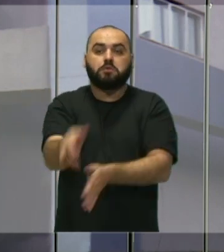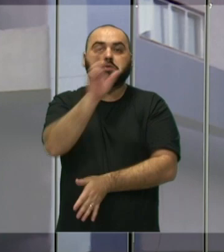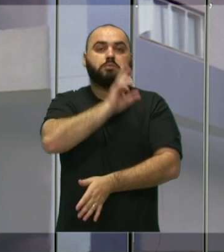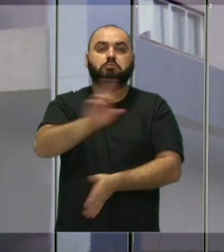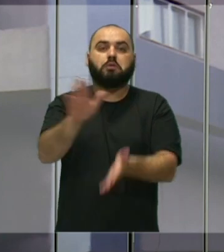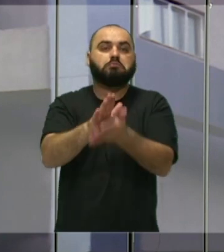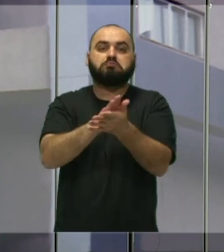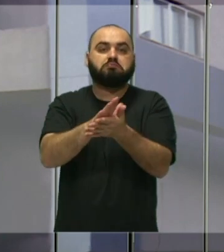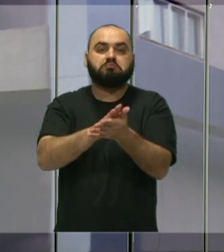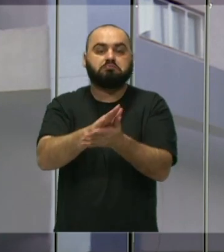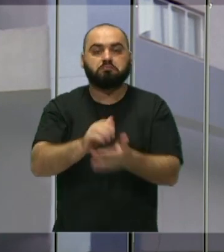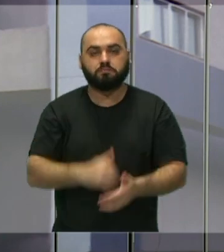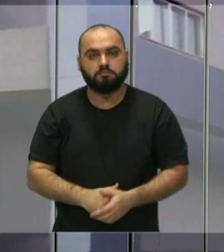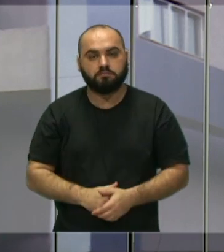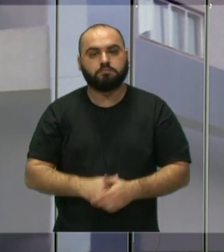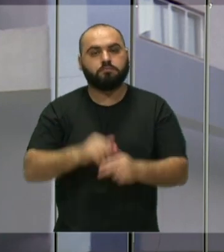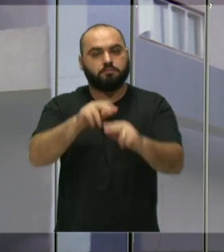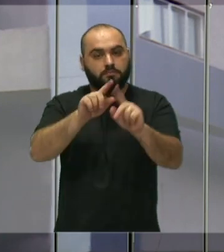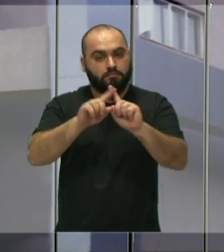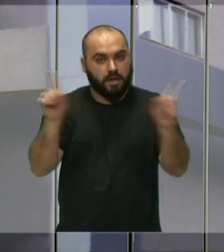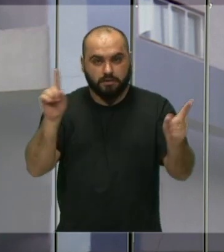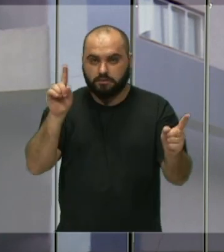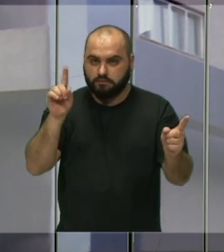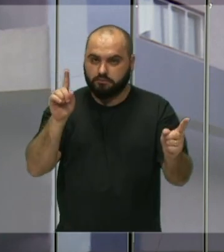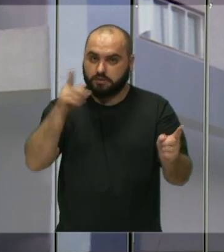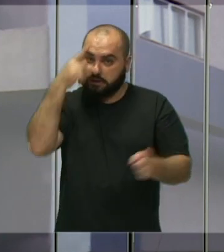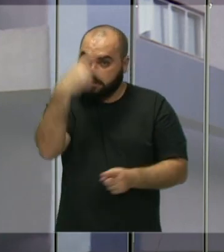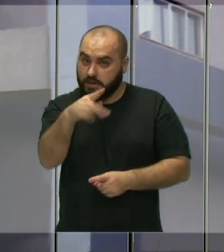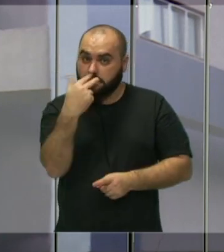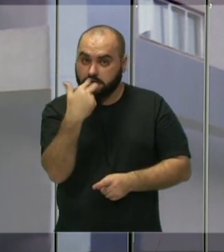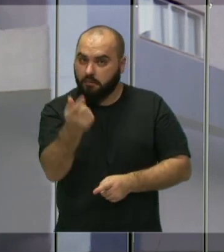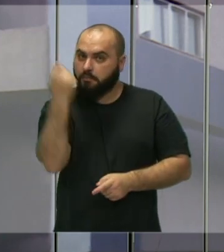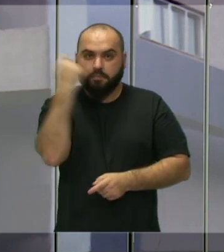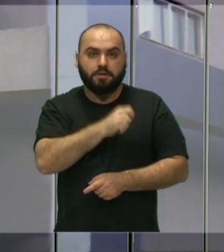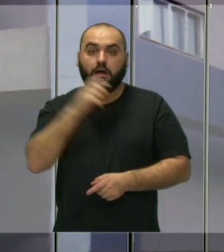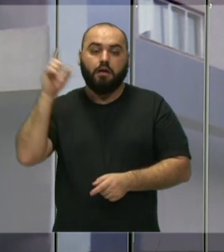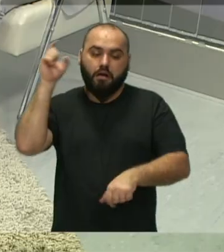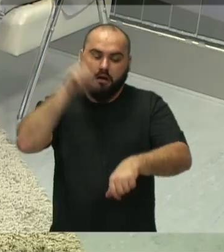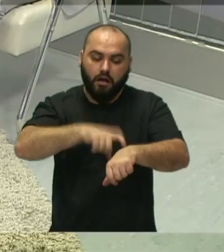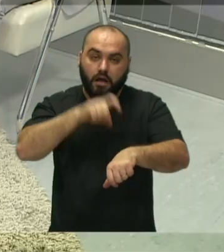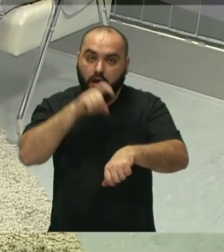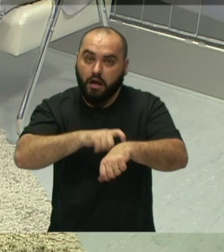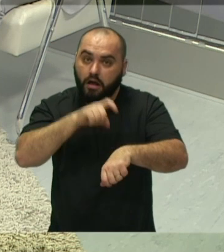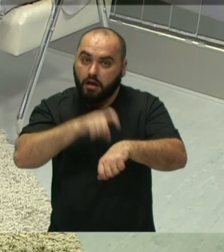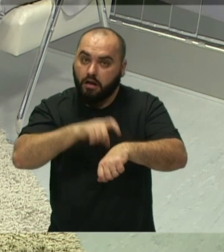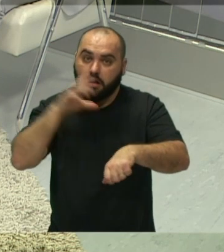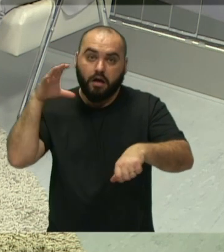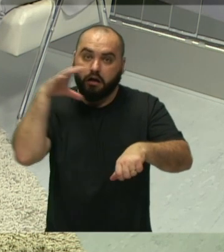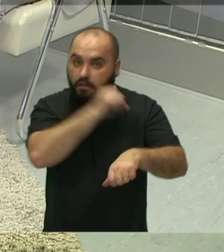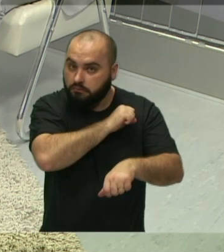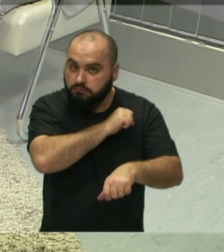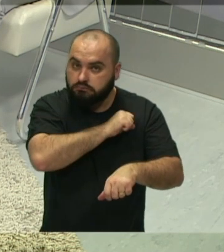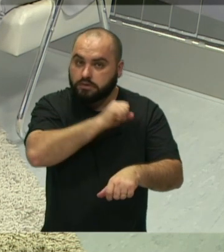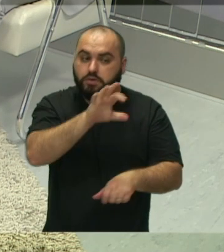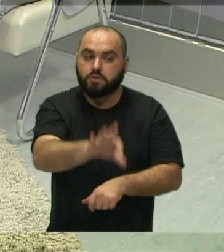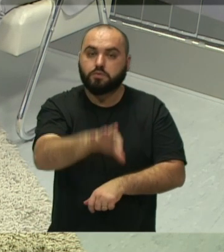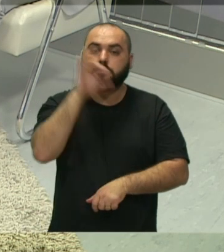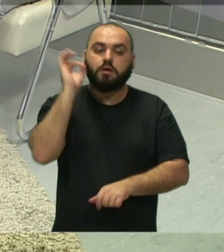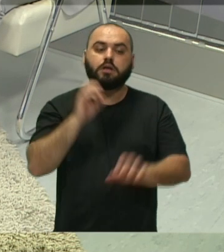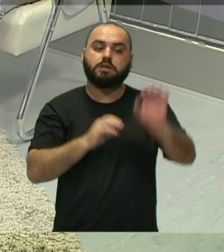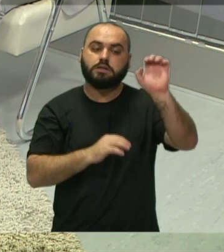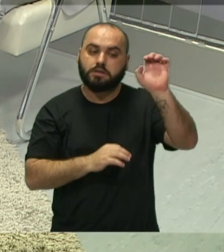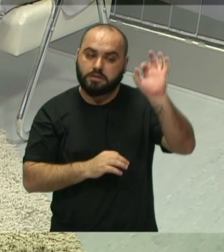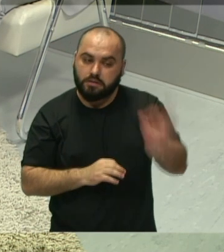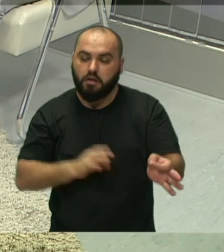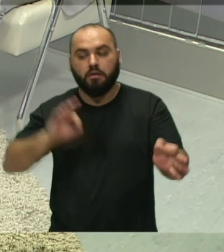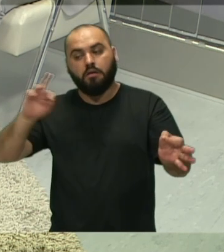aconteceu. Mas, para ser objetivo, numa situação como essa é necessário a gente ter posição e definir realmente quem é o lado certo e o lado errado